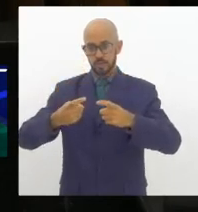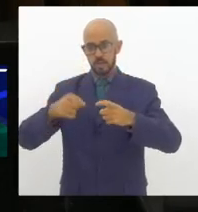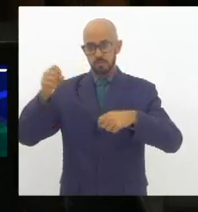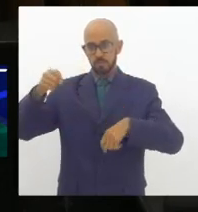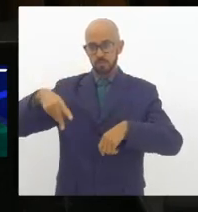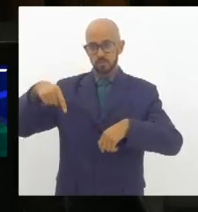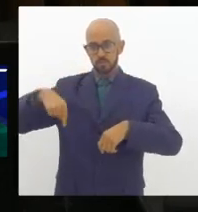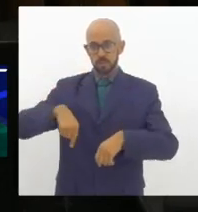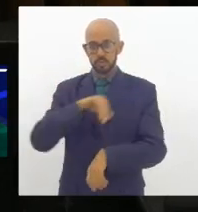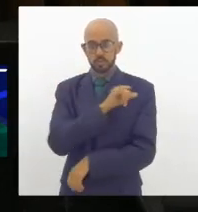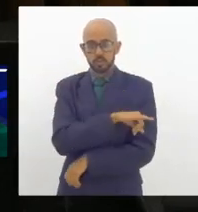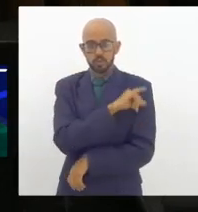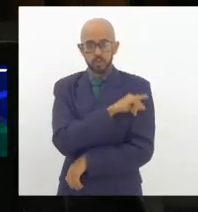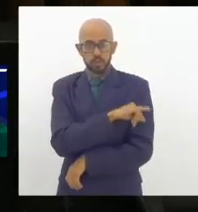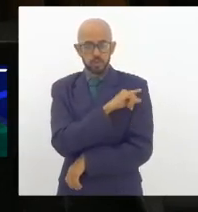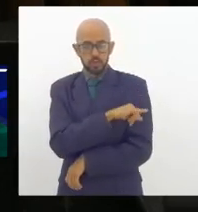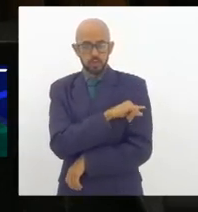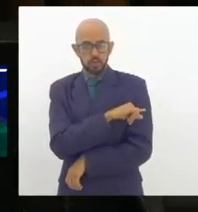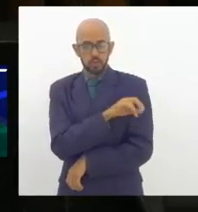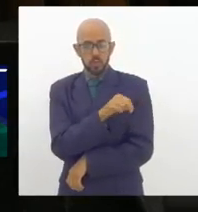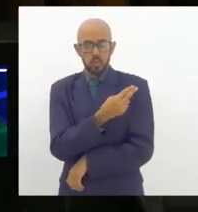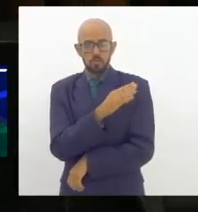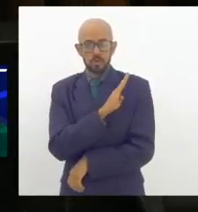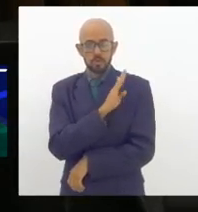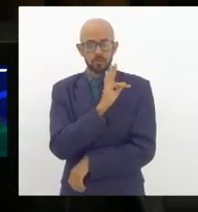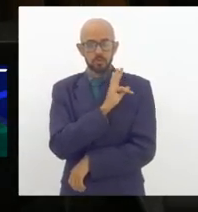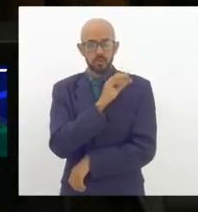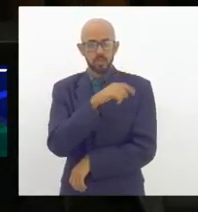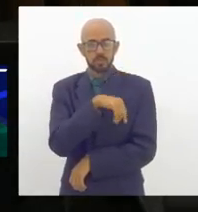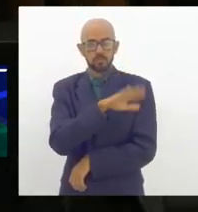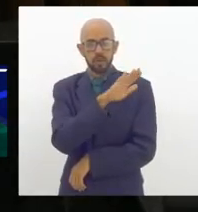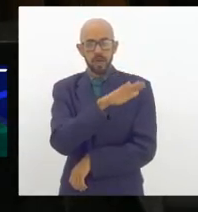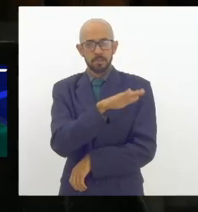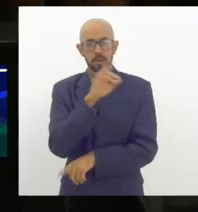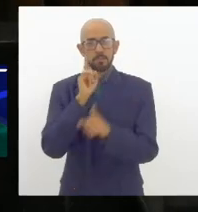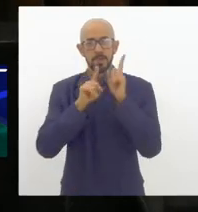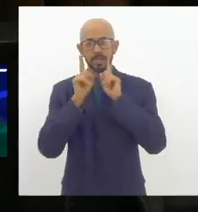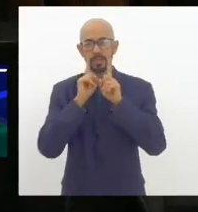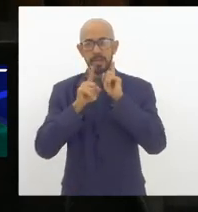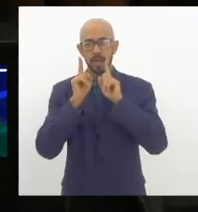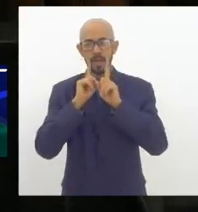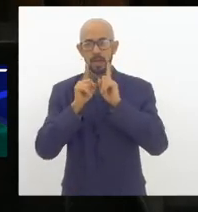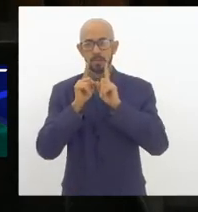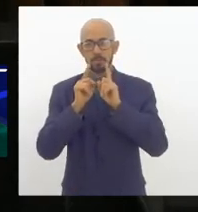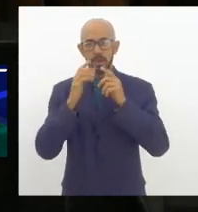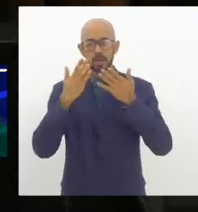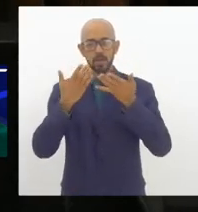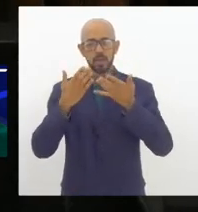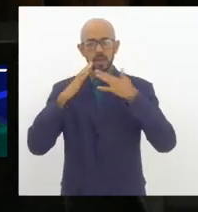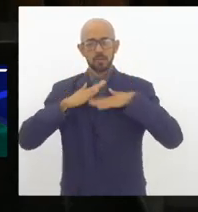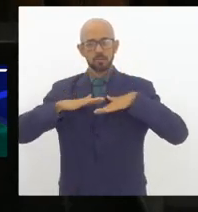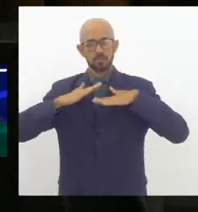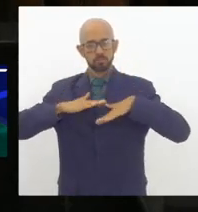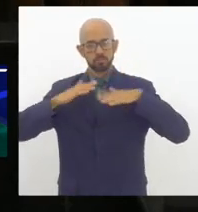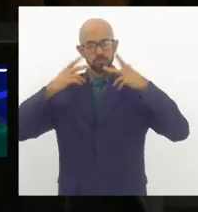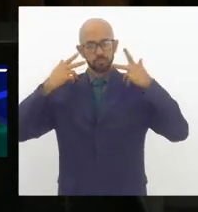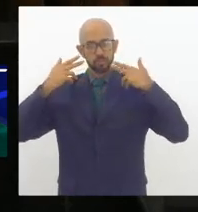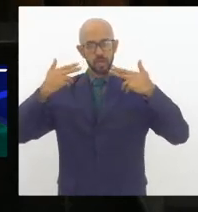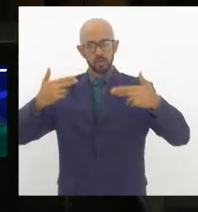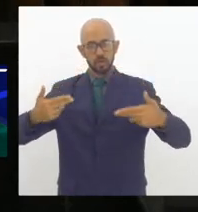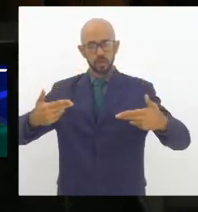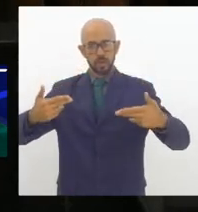rio se aposentar no grande rio na baixada buscando Maricá para ter um sossego infelizmente